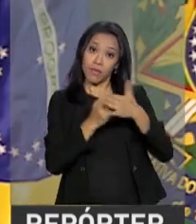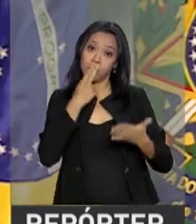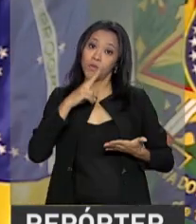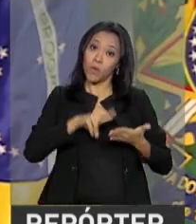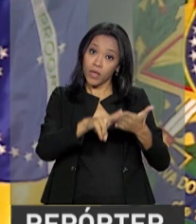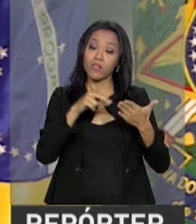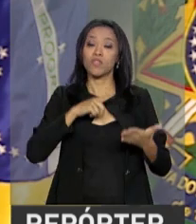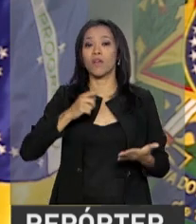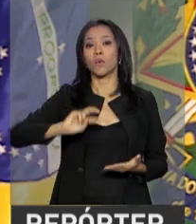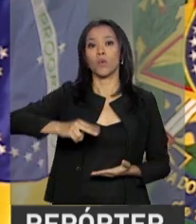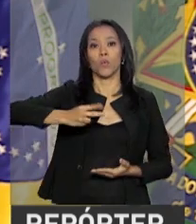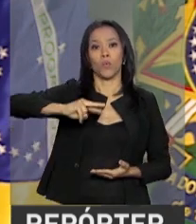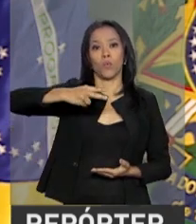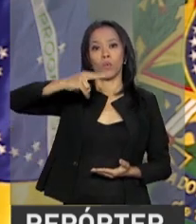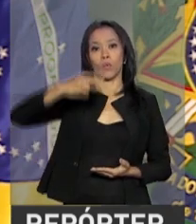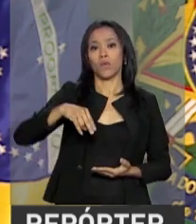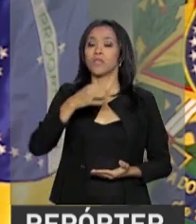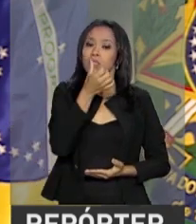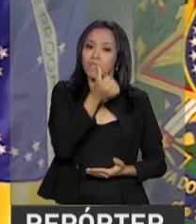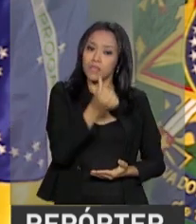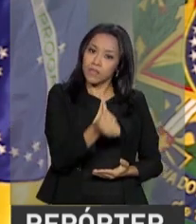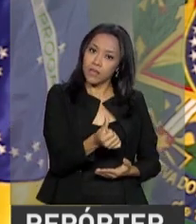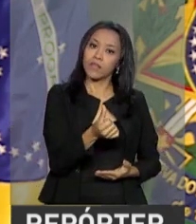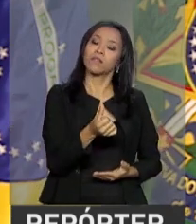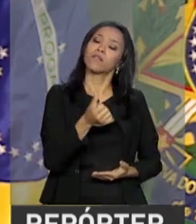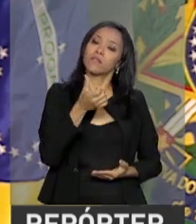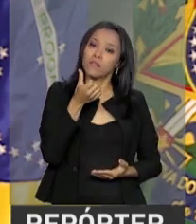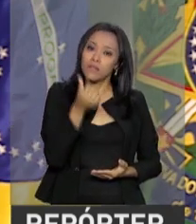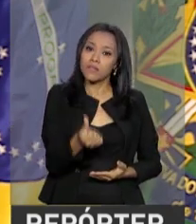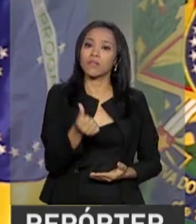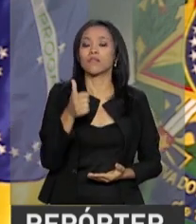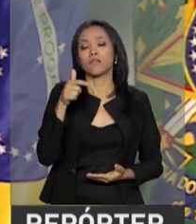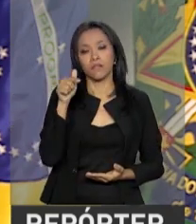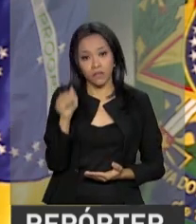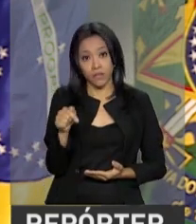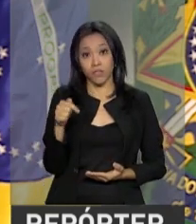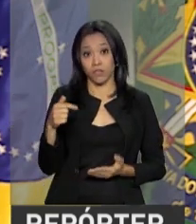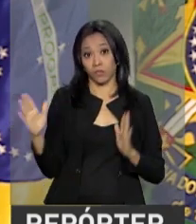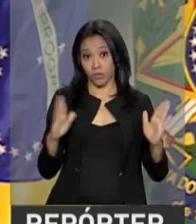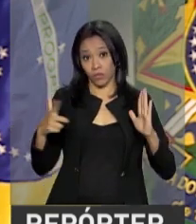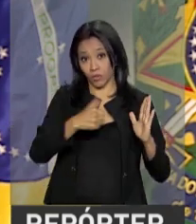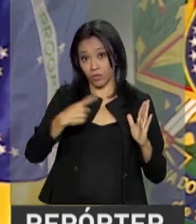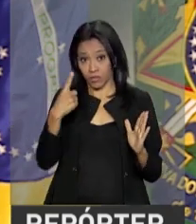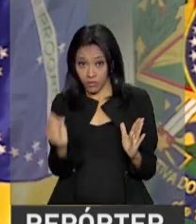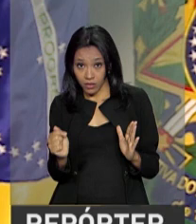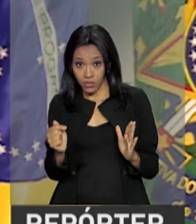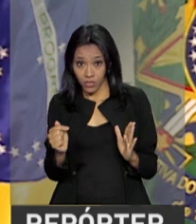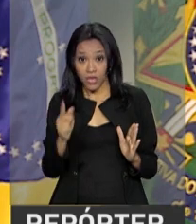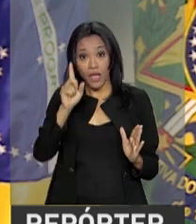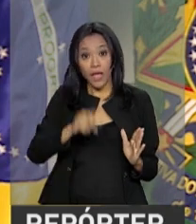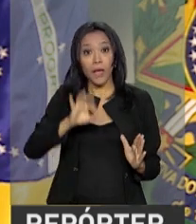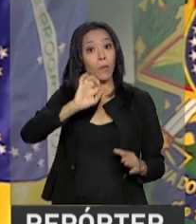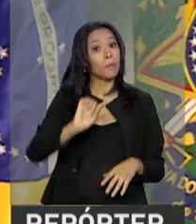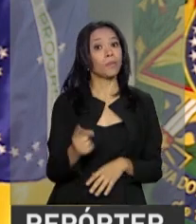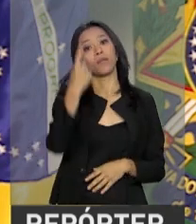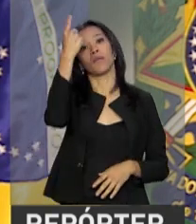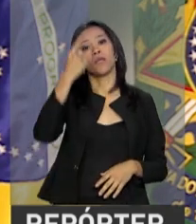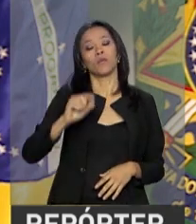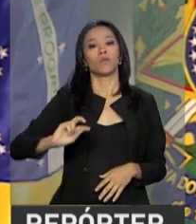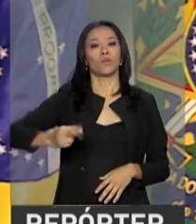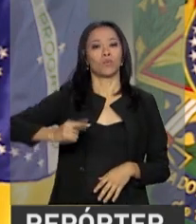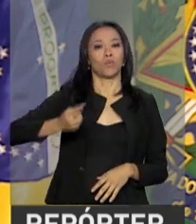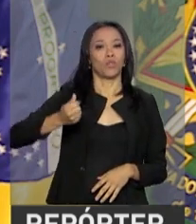lucros 667 milhões em 2017 este aliás é o primeiro lucro